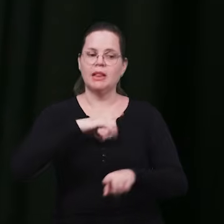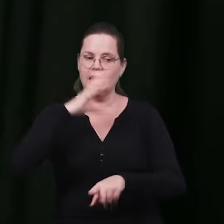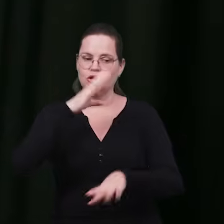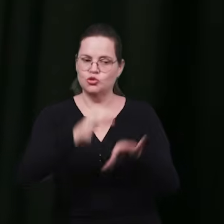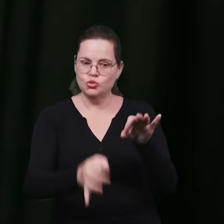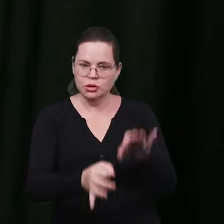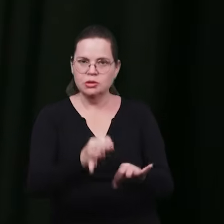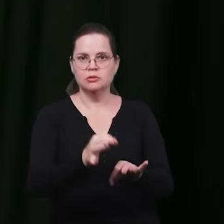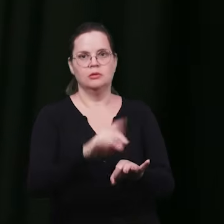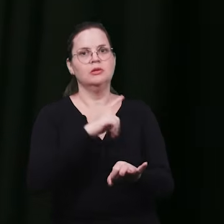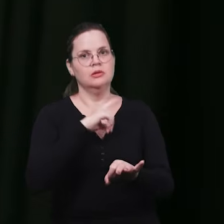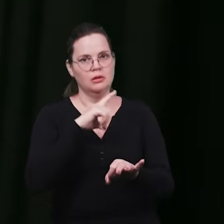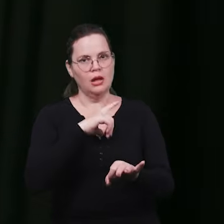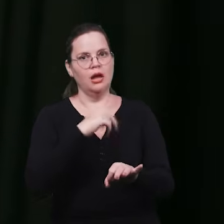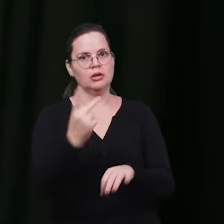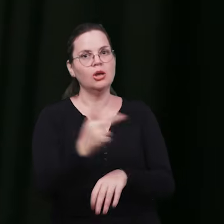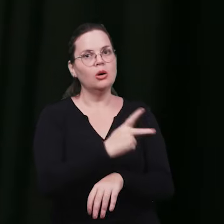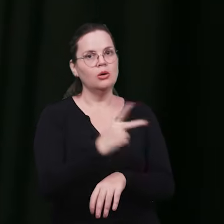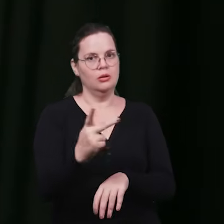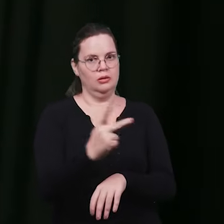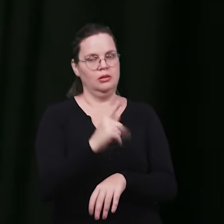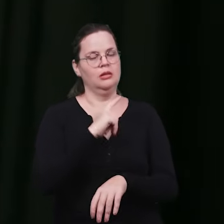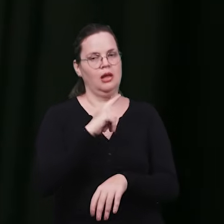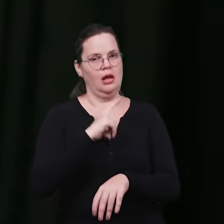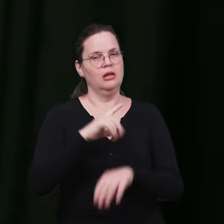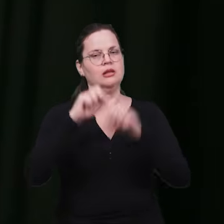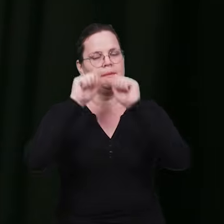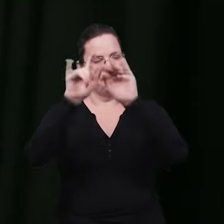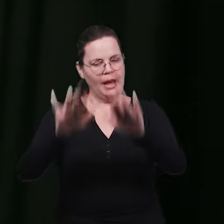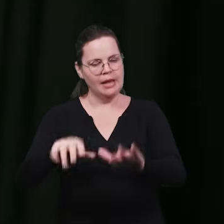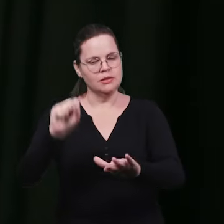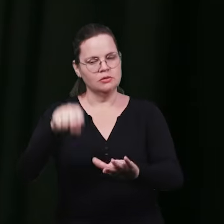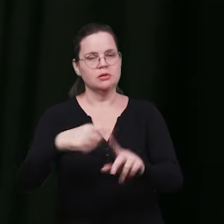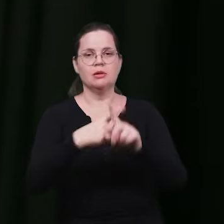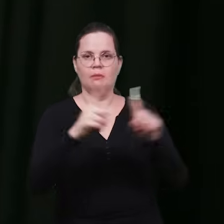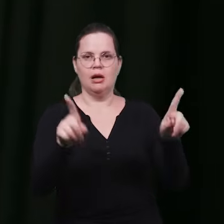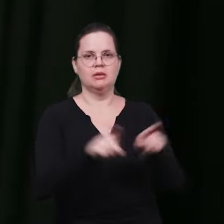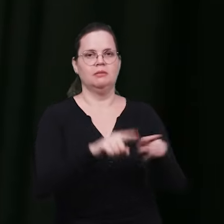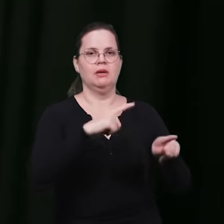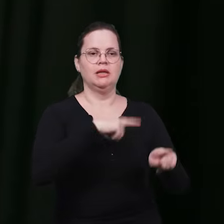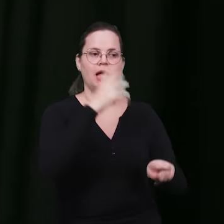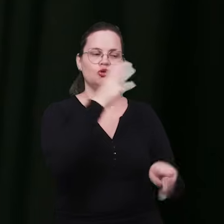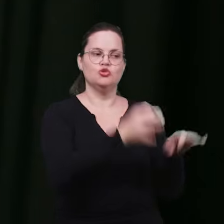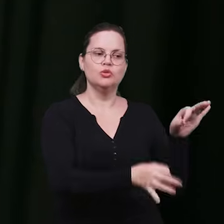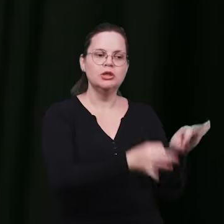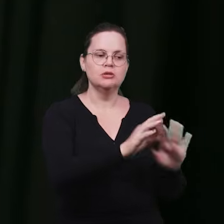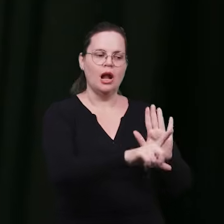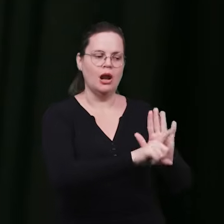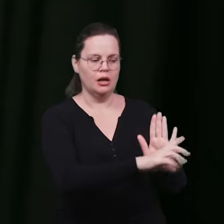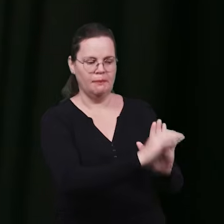também havia havia, juízo, né? havia juízos. O povo de Israel se afastou do Senhor